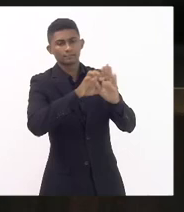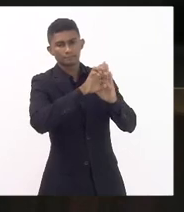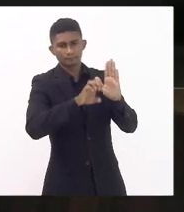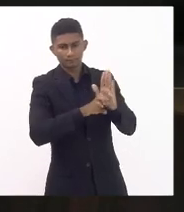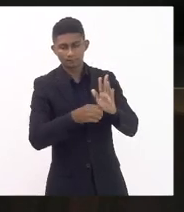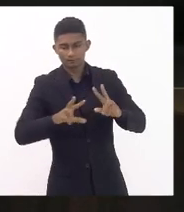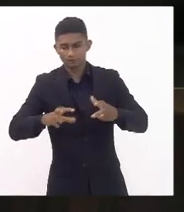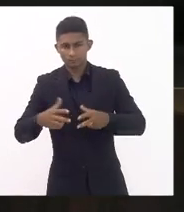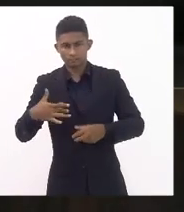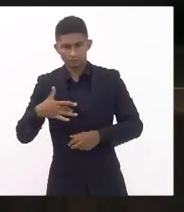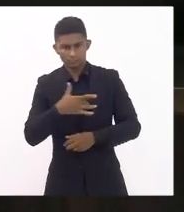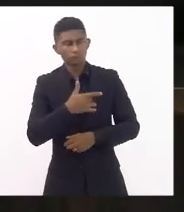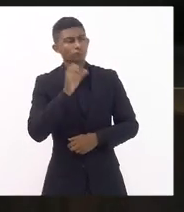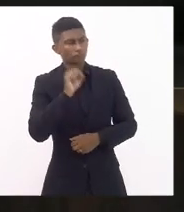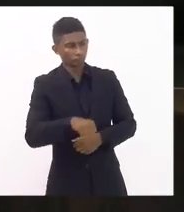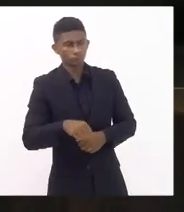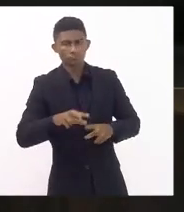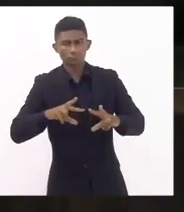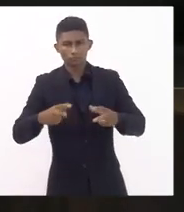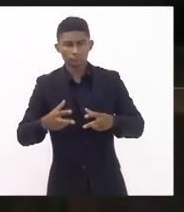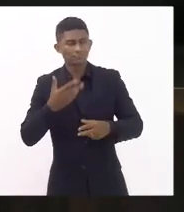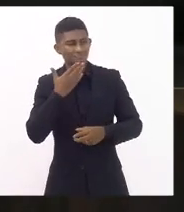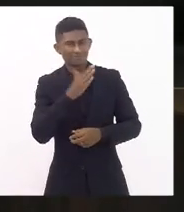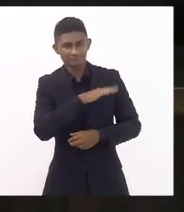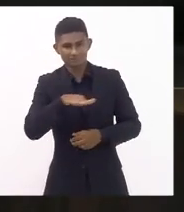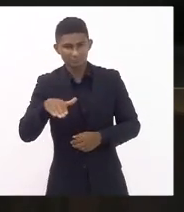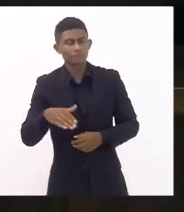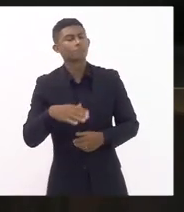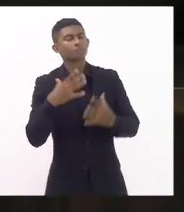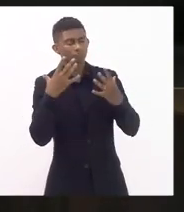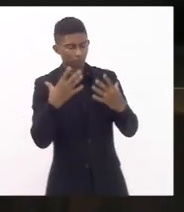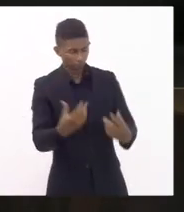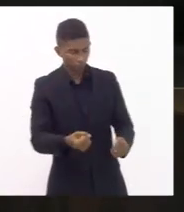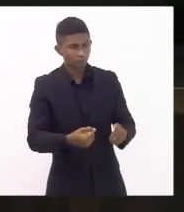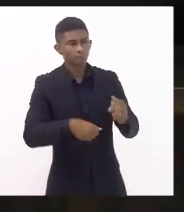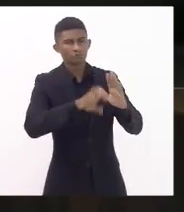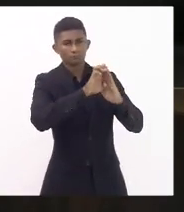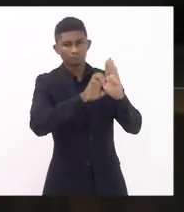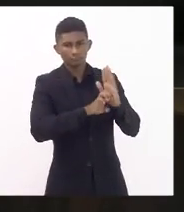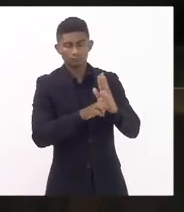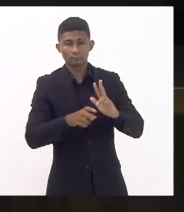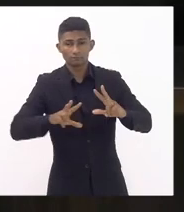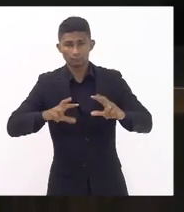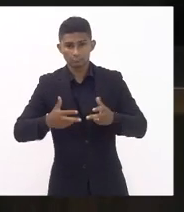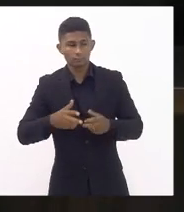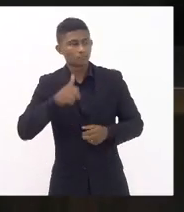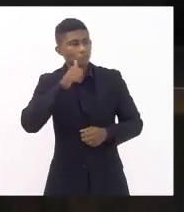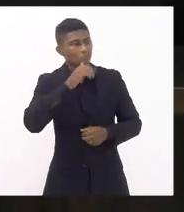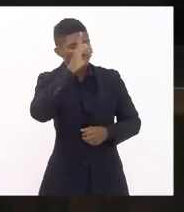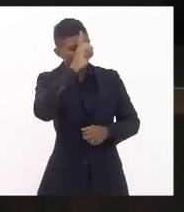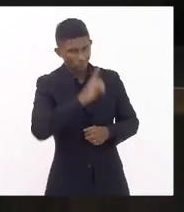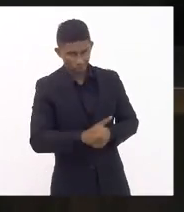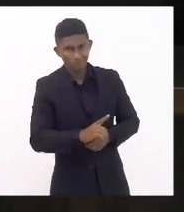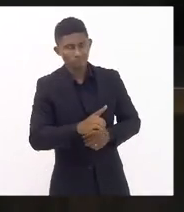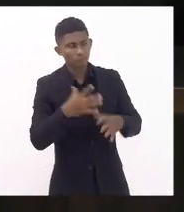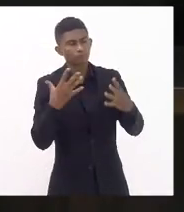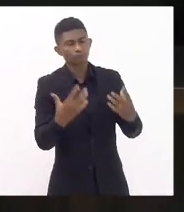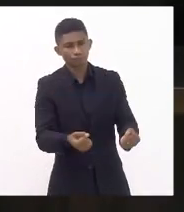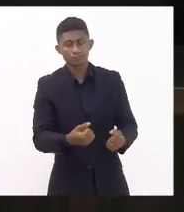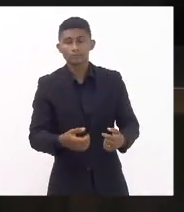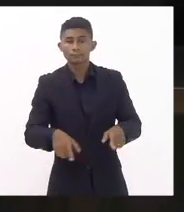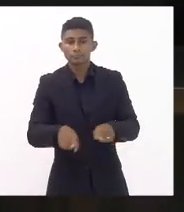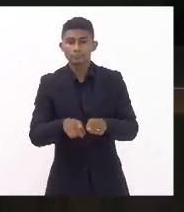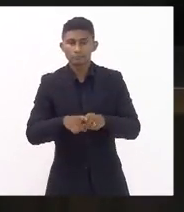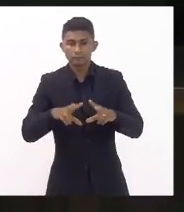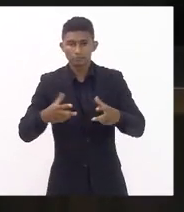saúde favorável, de assuntos da criança e adolescente e do idoso favorável com emendas. Defesa do Direito da Mulher, favorável com emenda. De Orçamento,